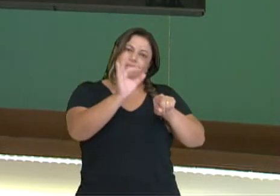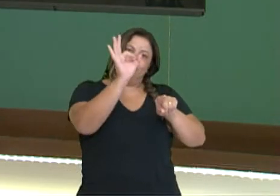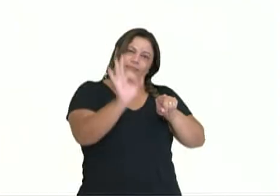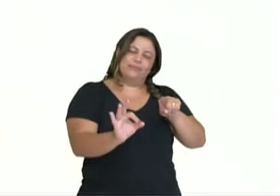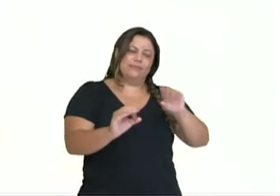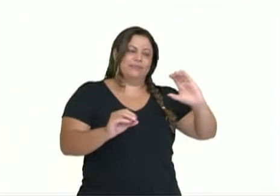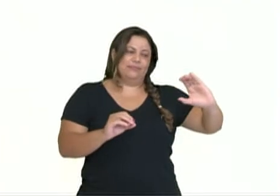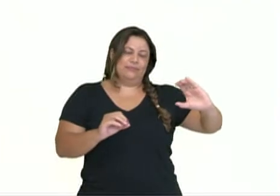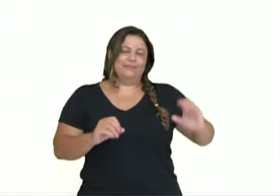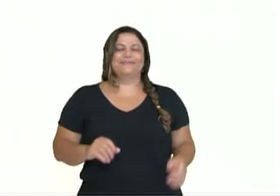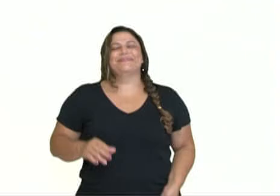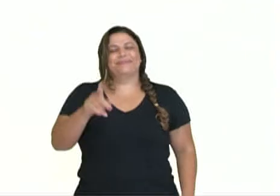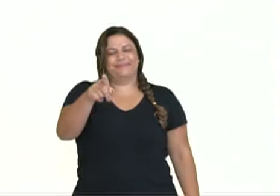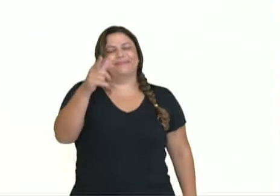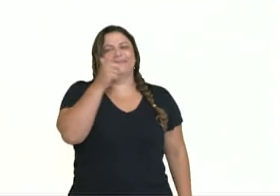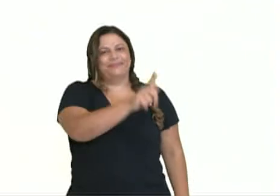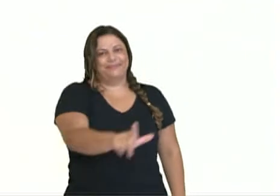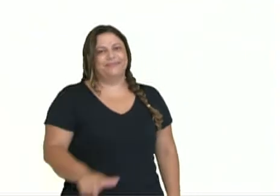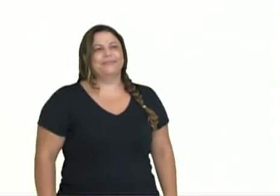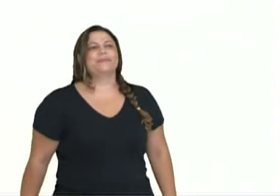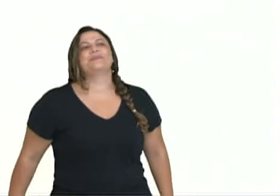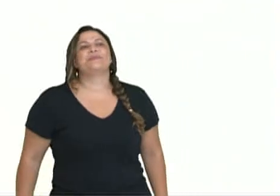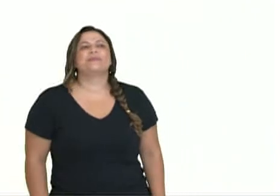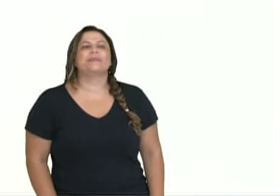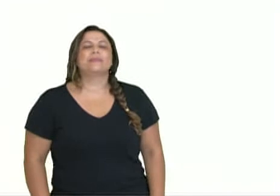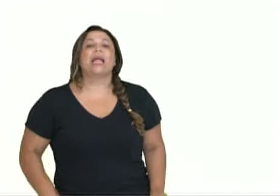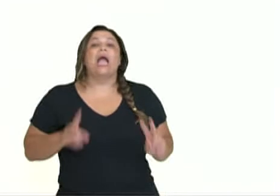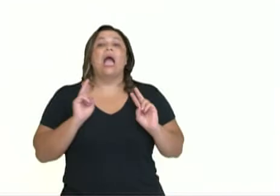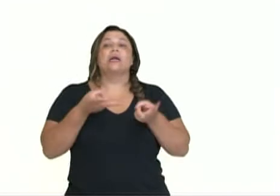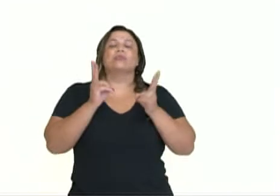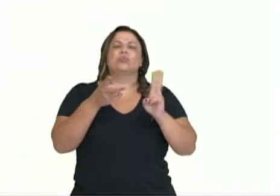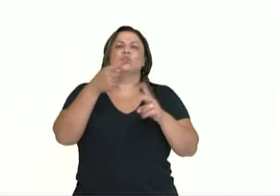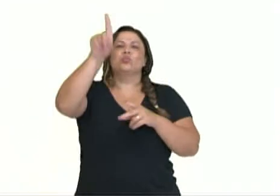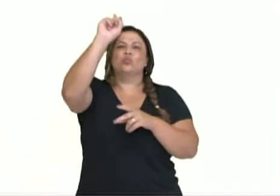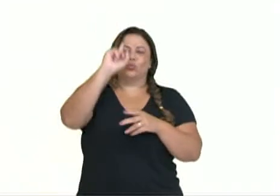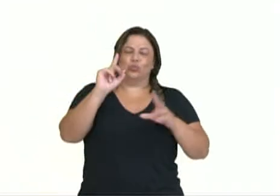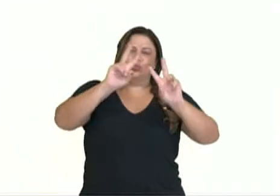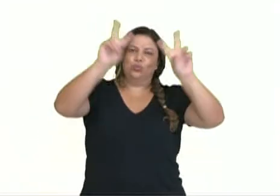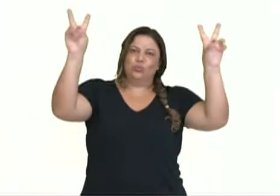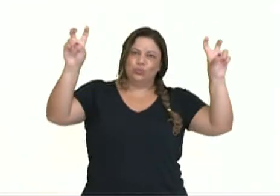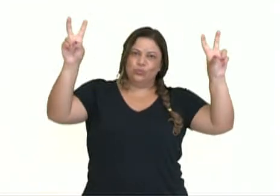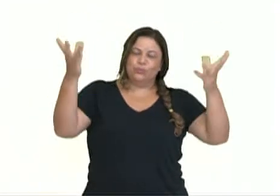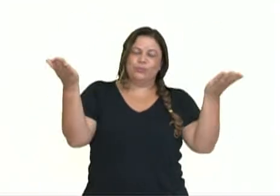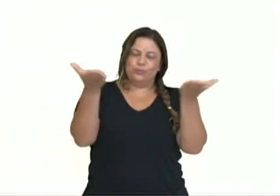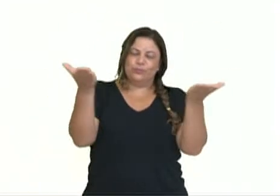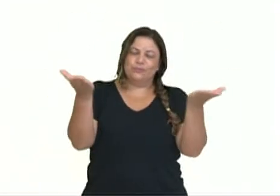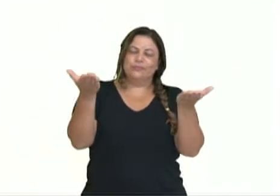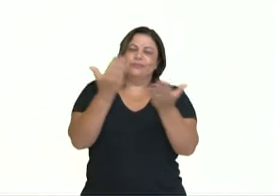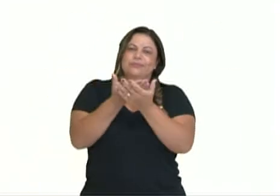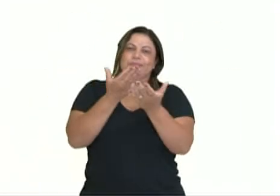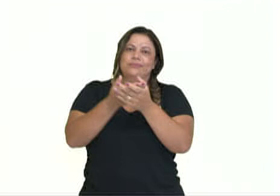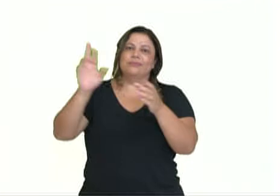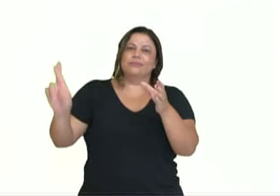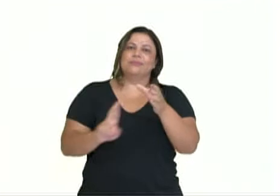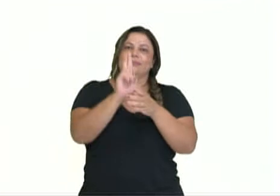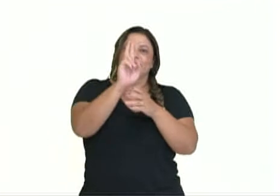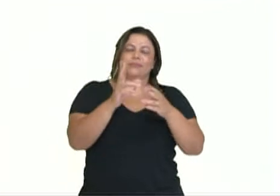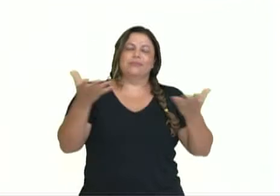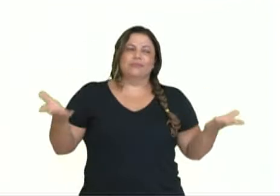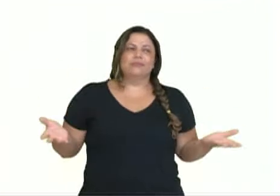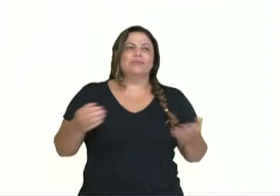C. Acho que vocês acertaram. Vamos adiante, o nosso último tópico dessa aula de Renascimento.